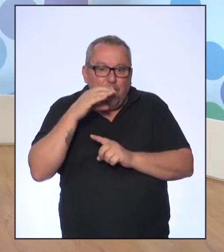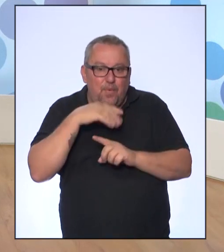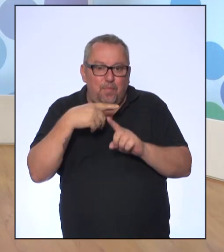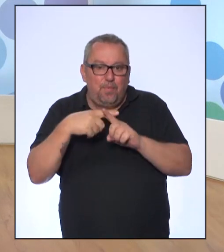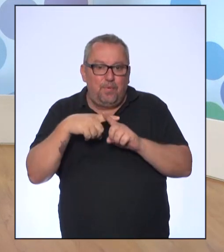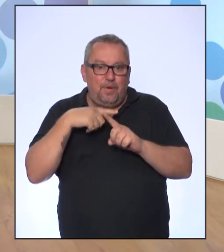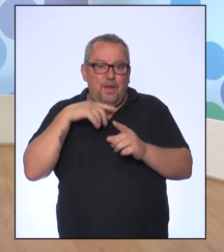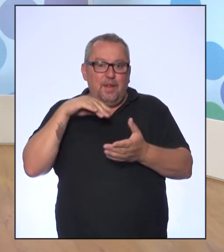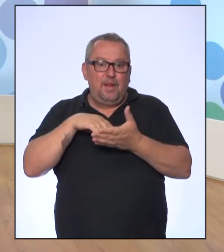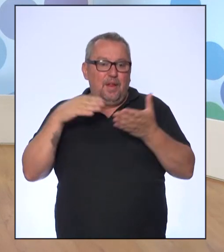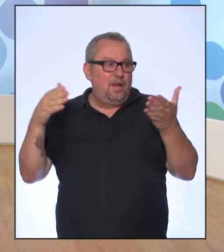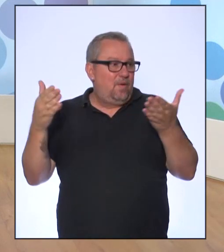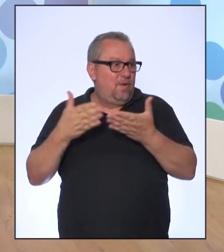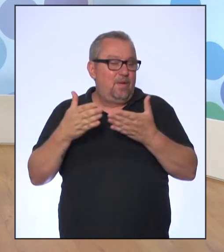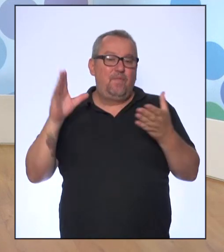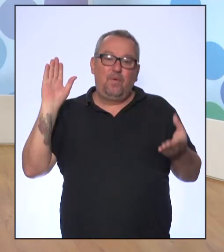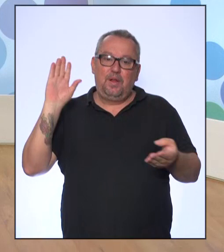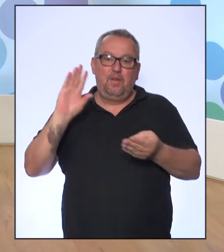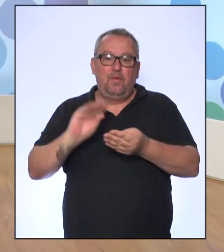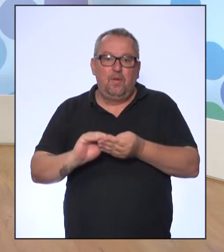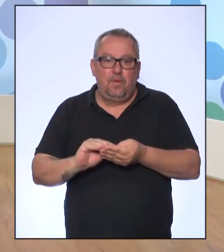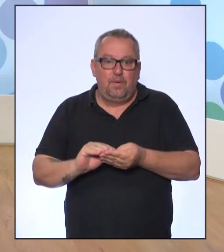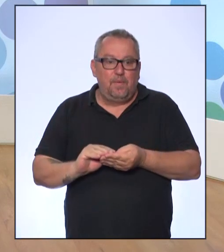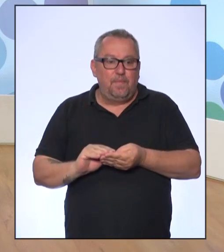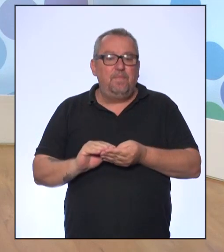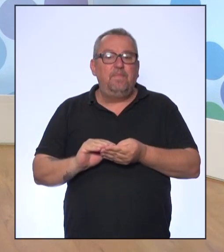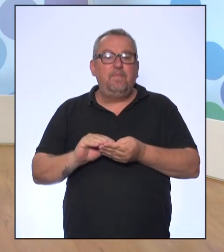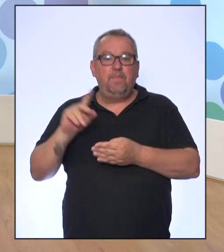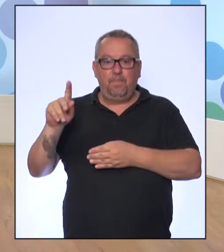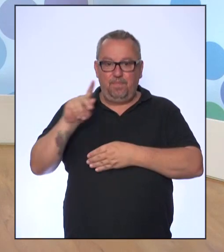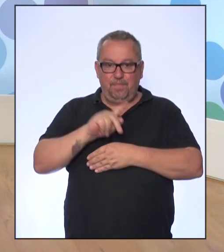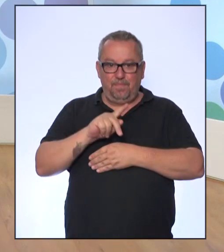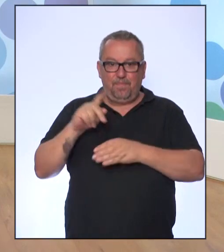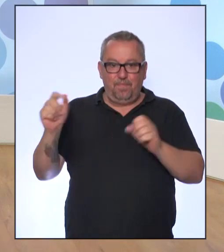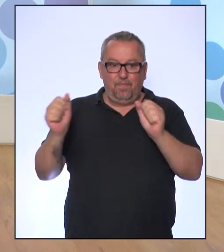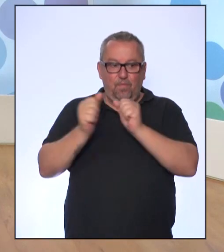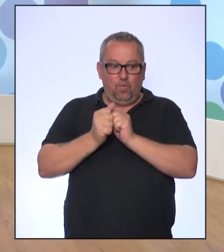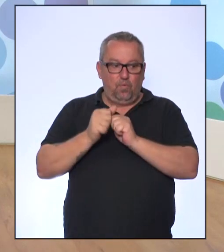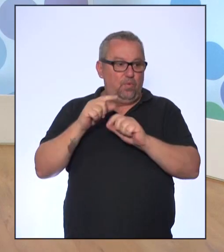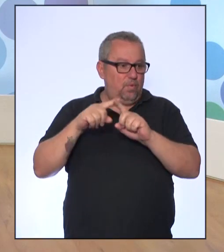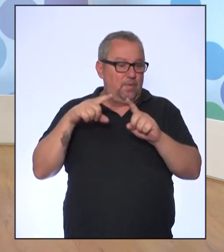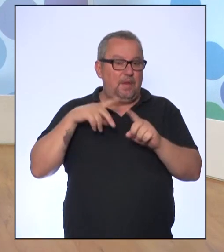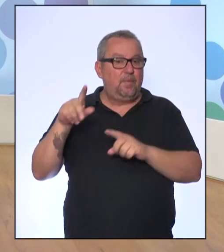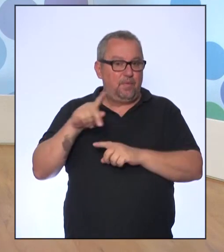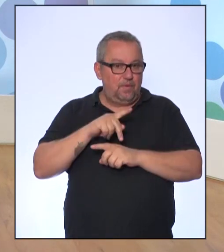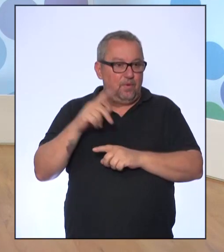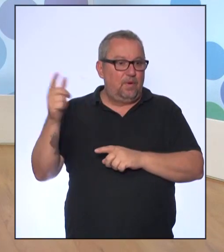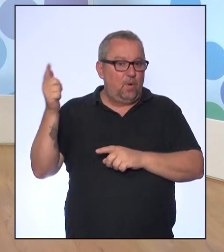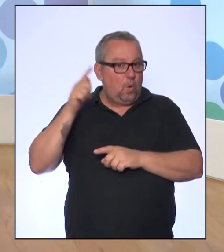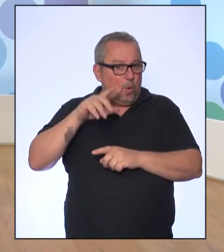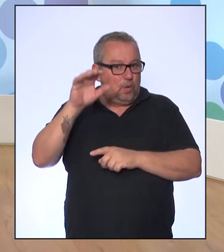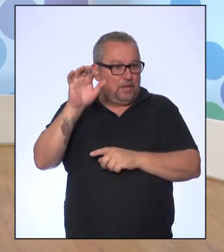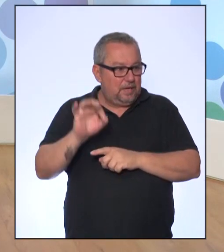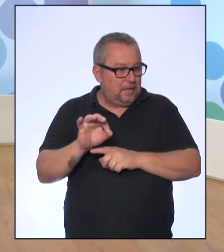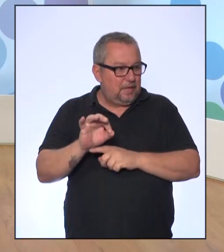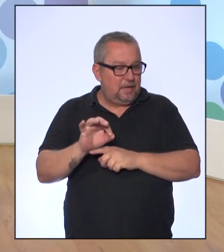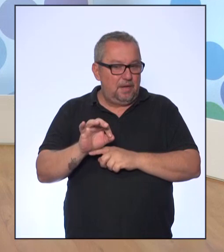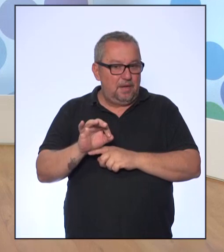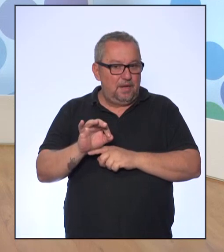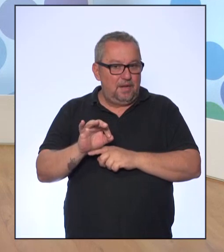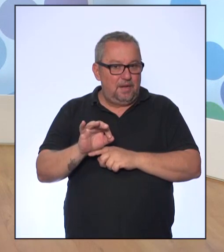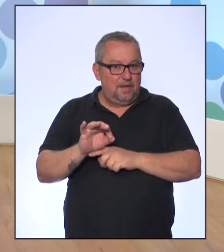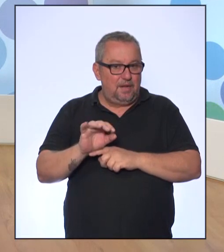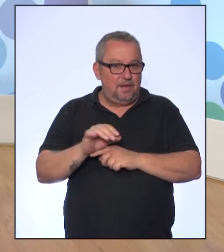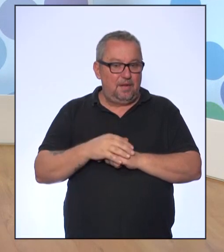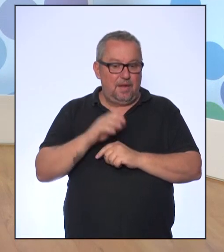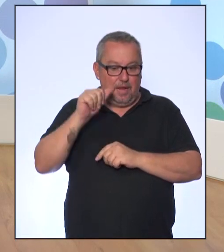aqui até agora foi um resumo, né? Então a professora falou assim, junto com a sua mente, mas a professora com certeza faça o que você quiser.